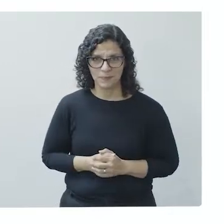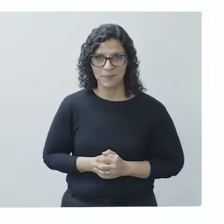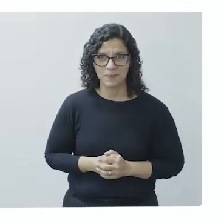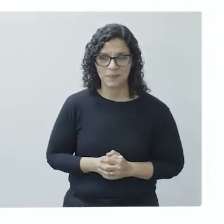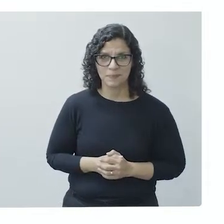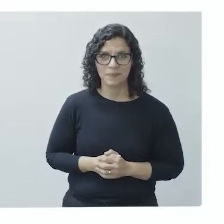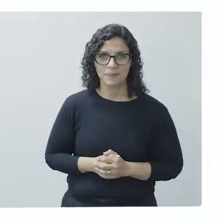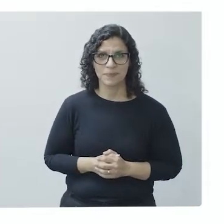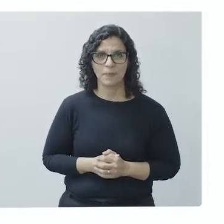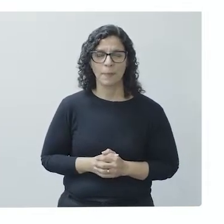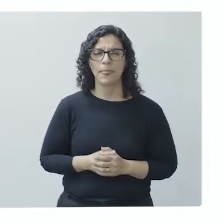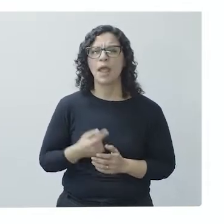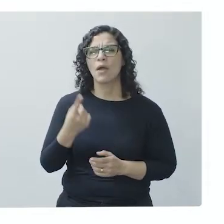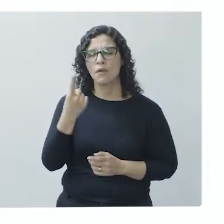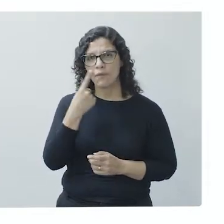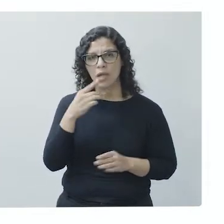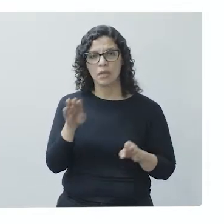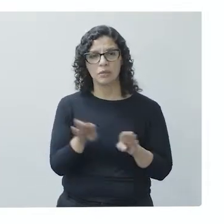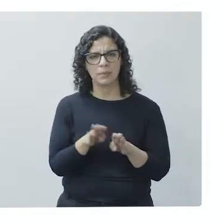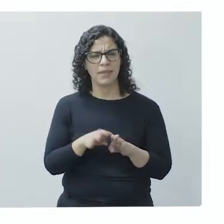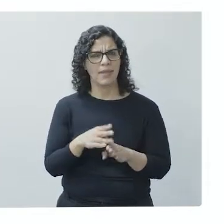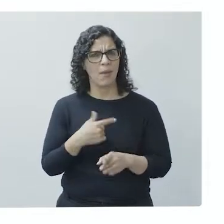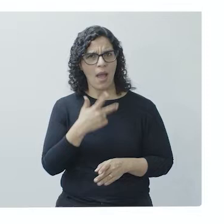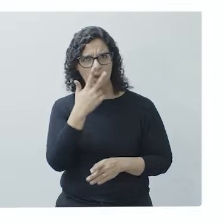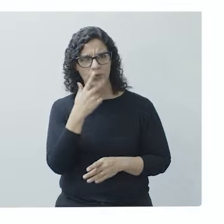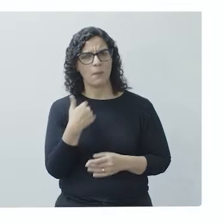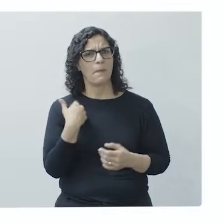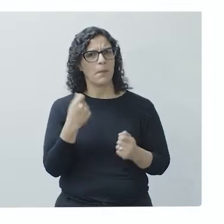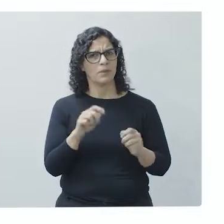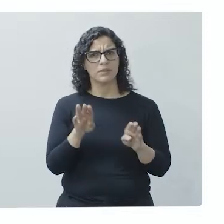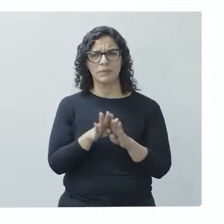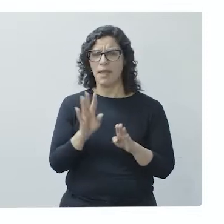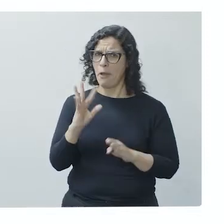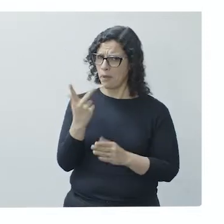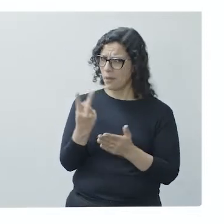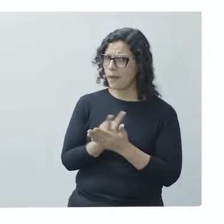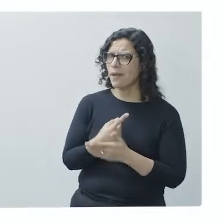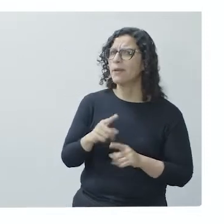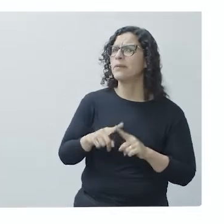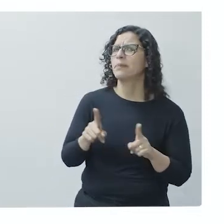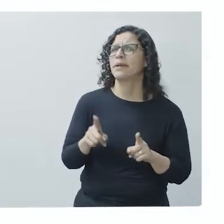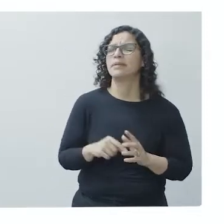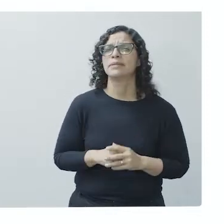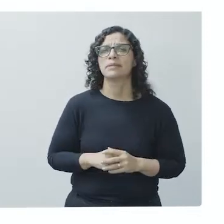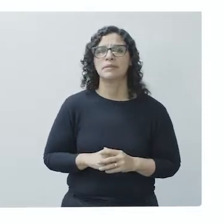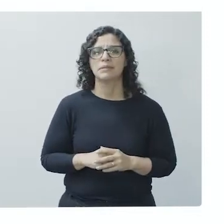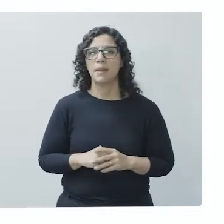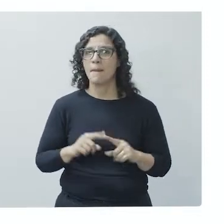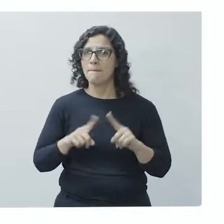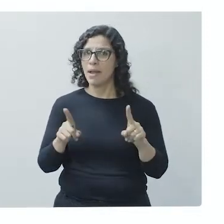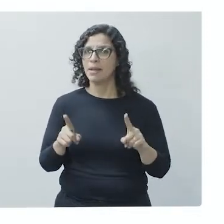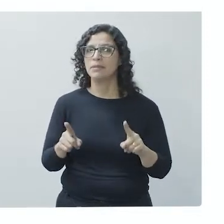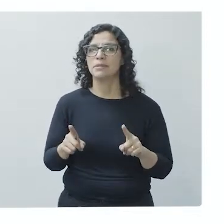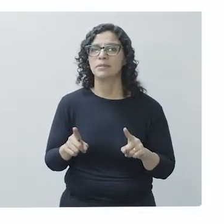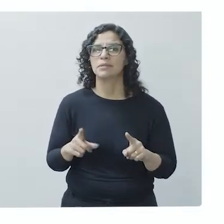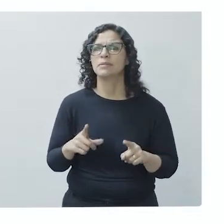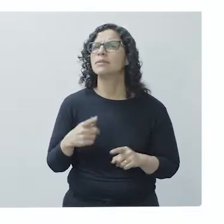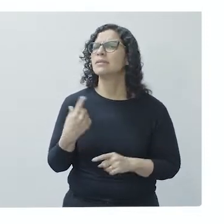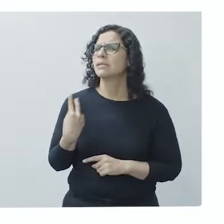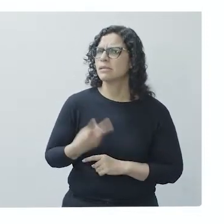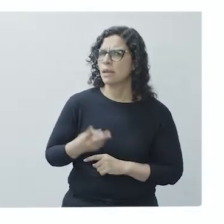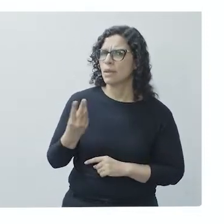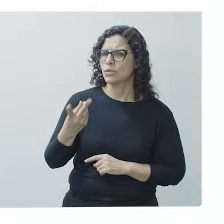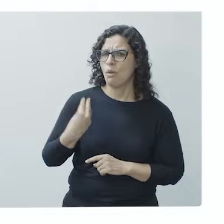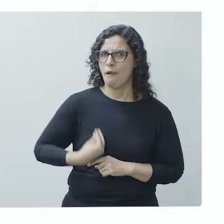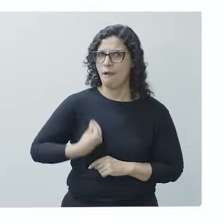1908. Eu posso estar muito enganado. Isso pode acontecer, com certeza. Mas em algum momento